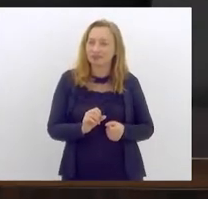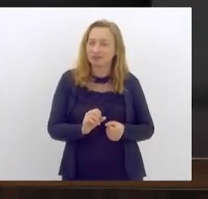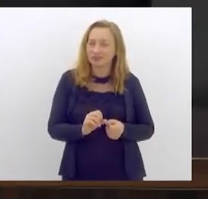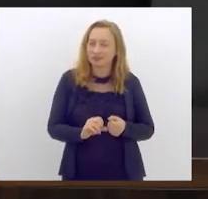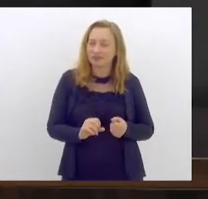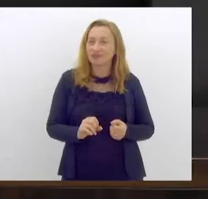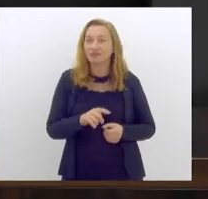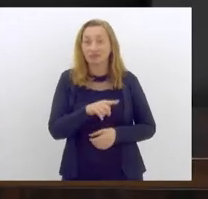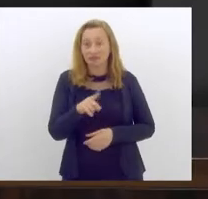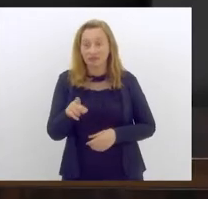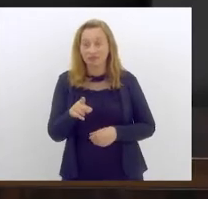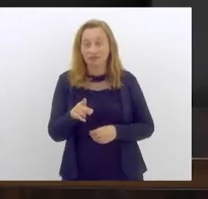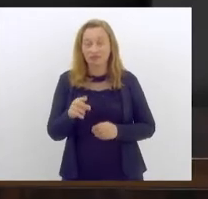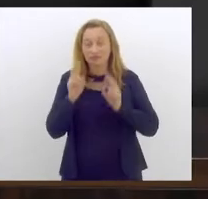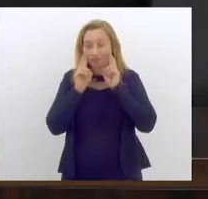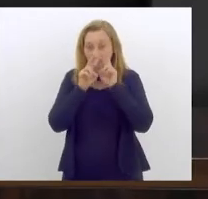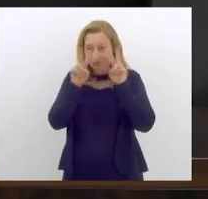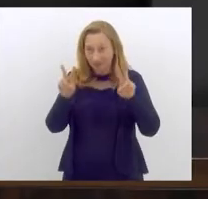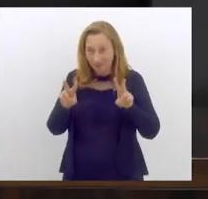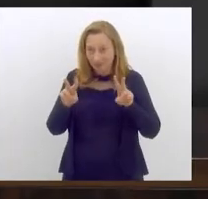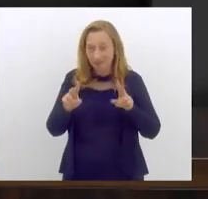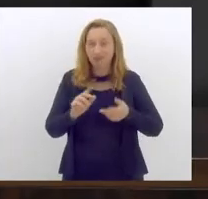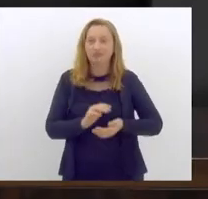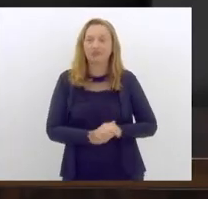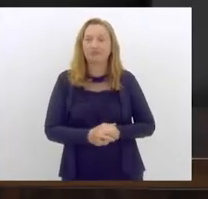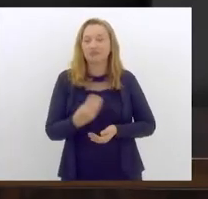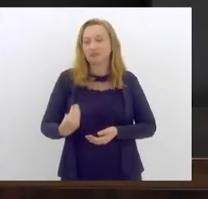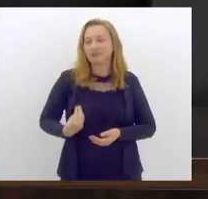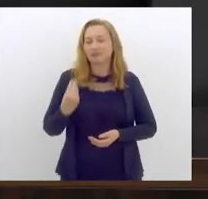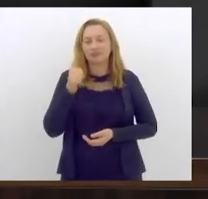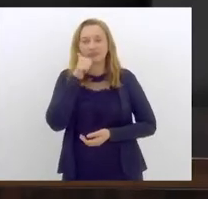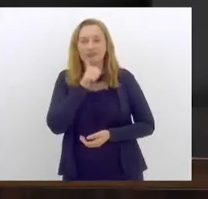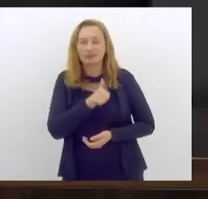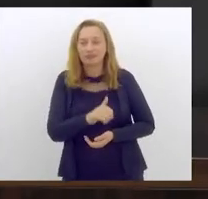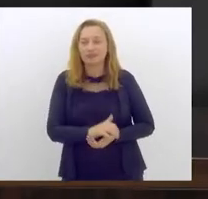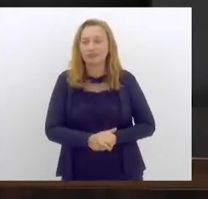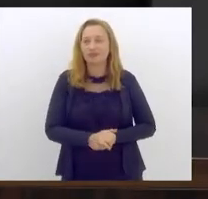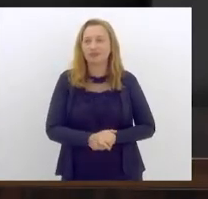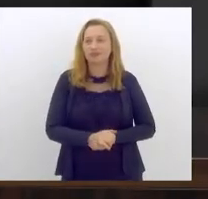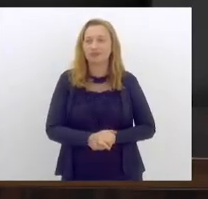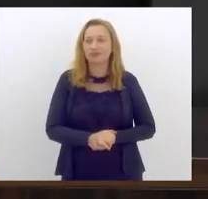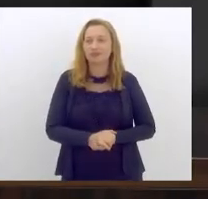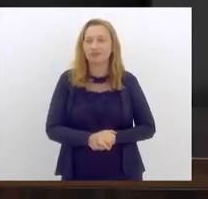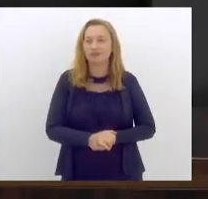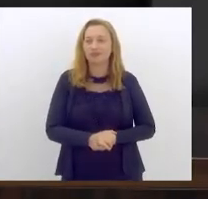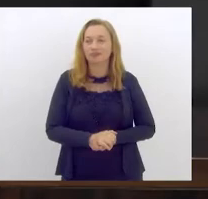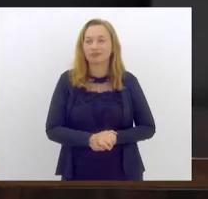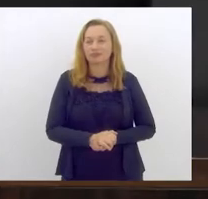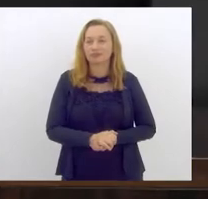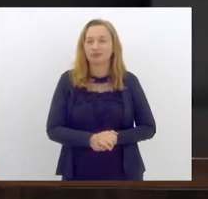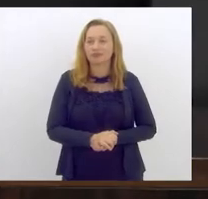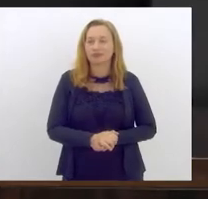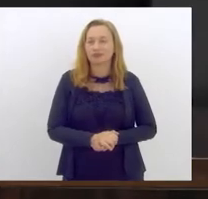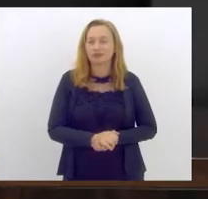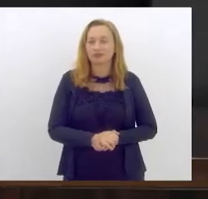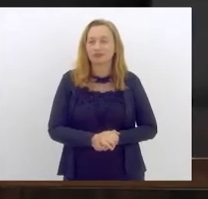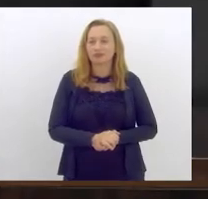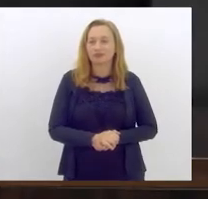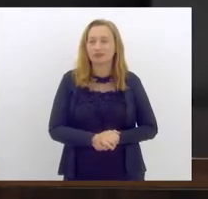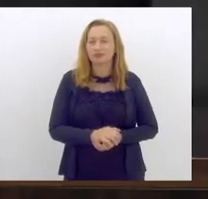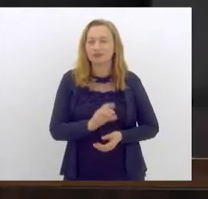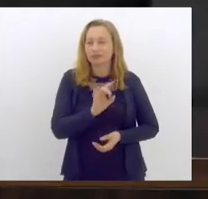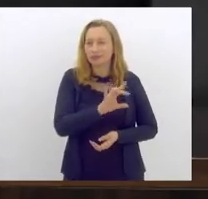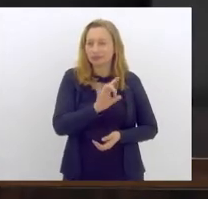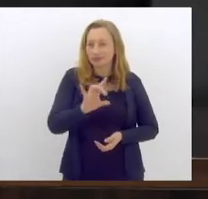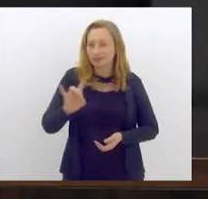que elas possuem esse olhar holístico sobre a vida das mulheres nós vamos então intercalar as falas